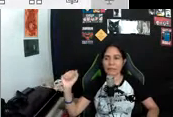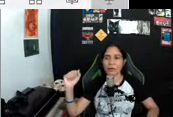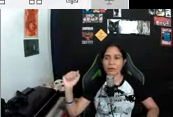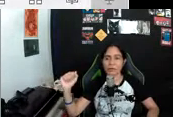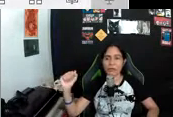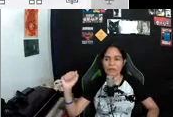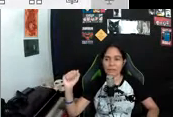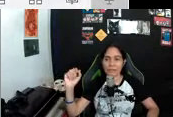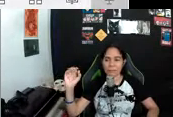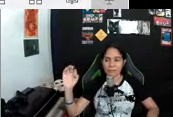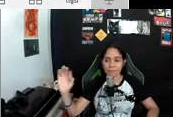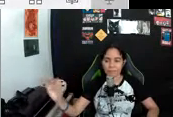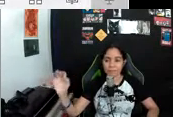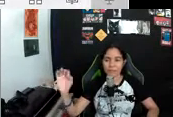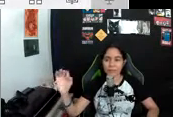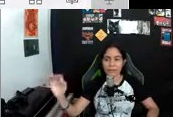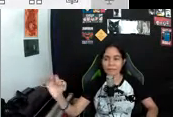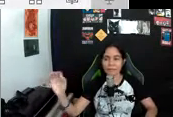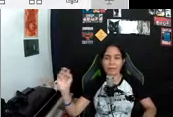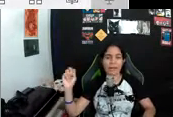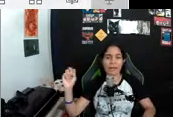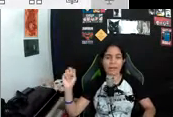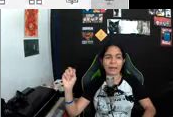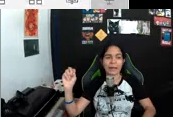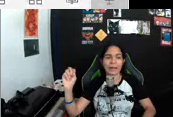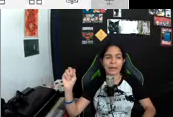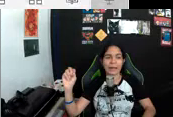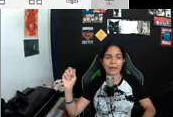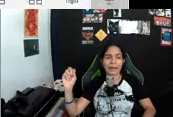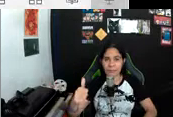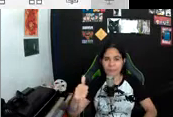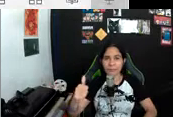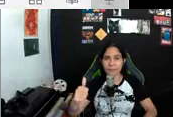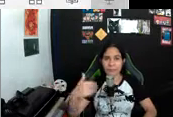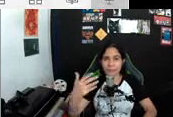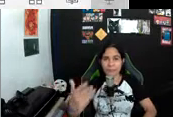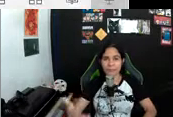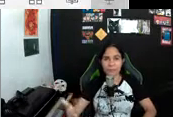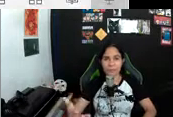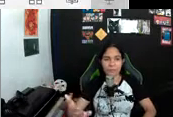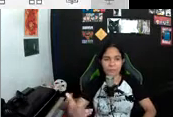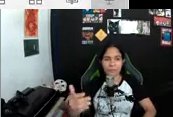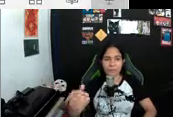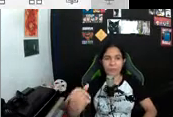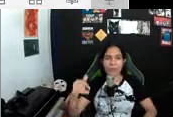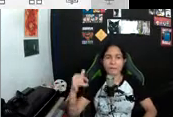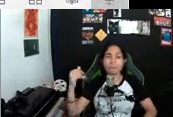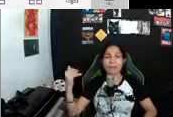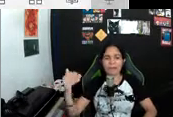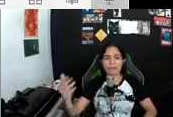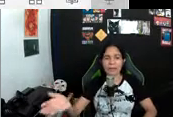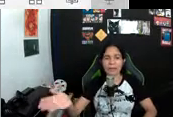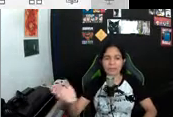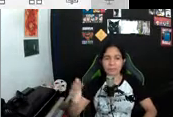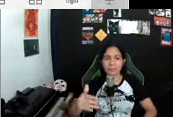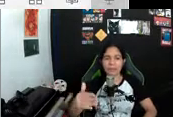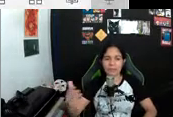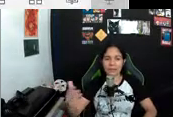né, dentro do Código de Ética da enfermagem, os princípios fundamentais da atuação do enfermeiro,